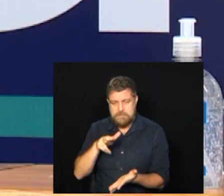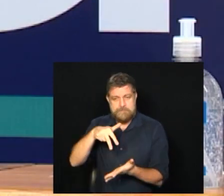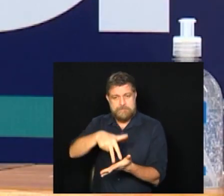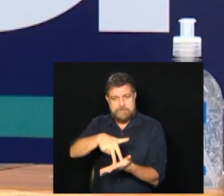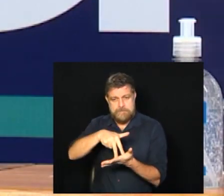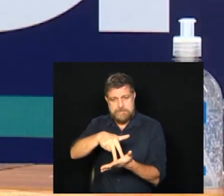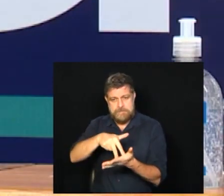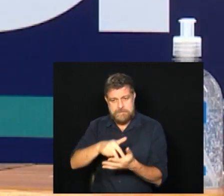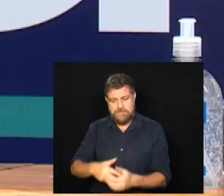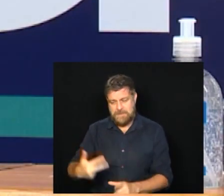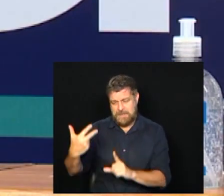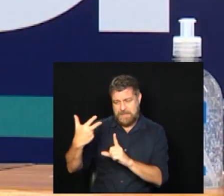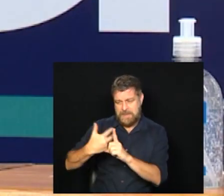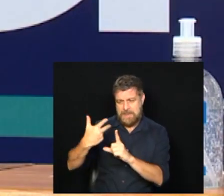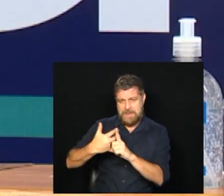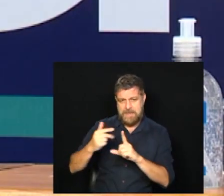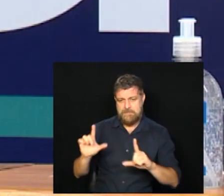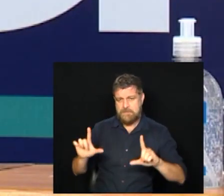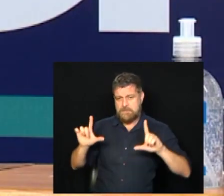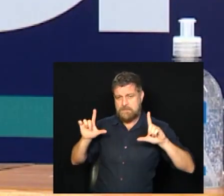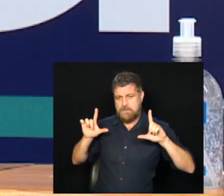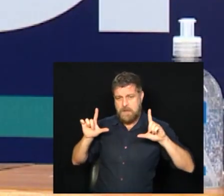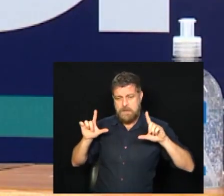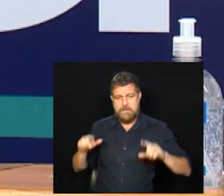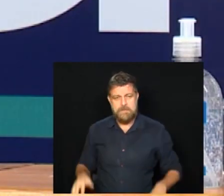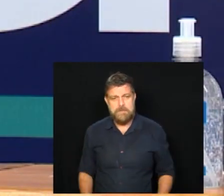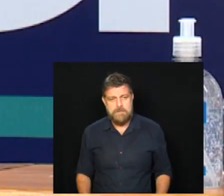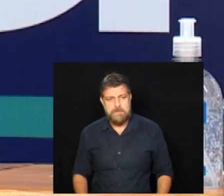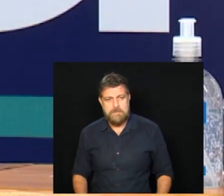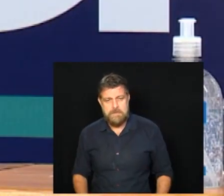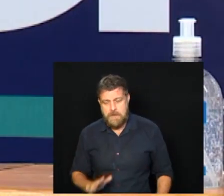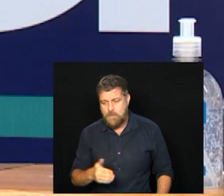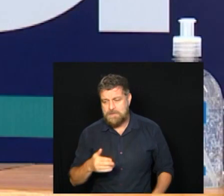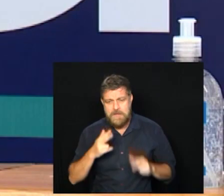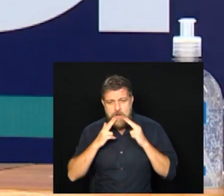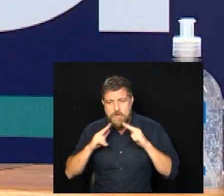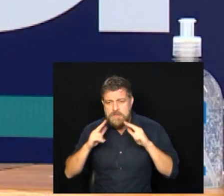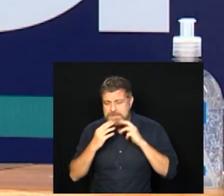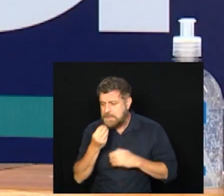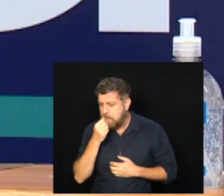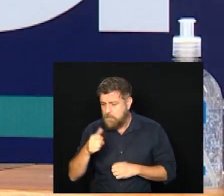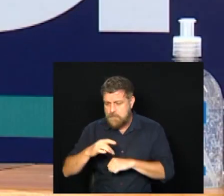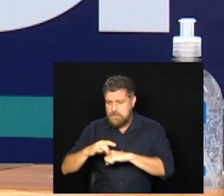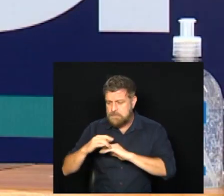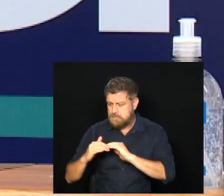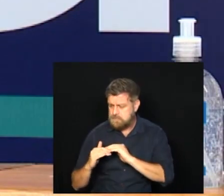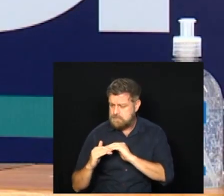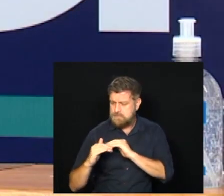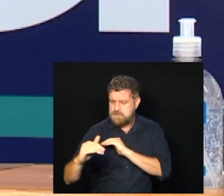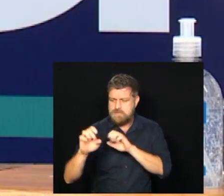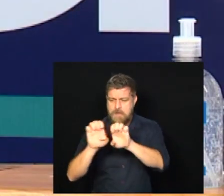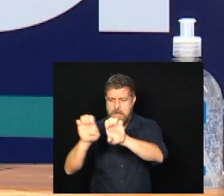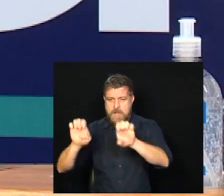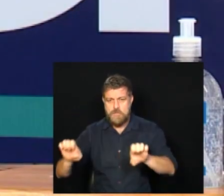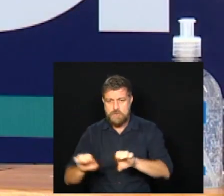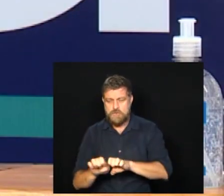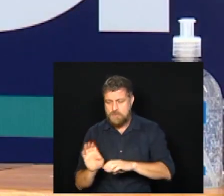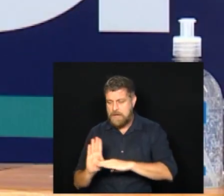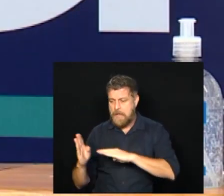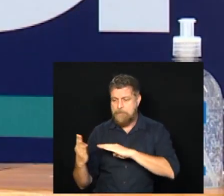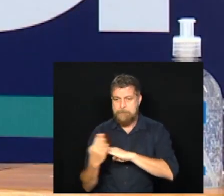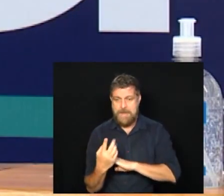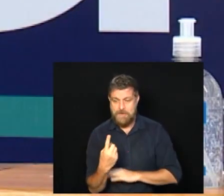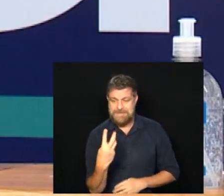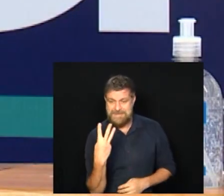participando dessa live, que vem com a boa notícia de pavimentação, de infraestrutura nesses 13